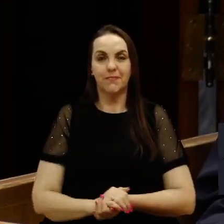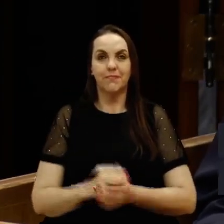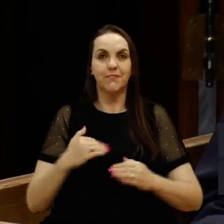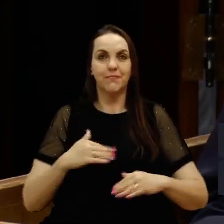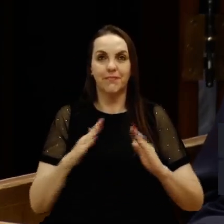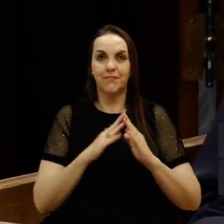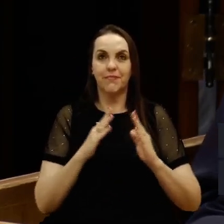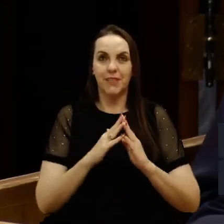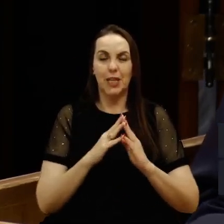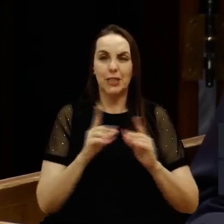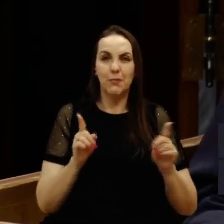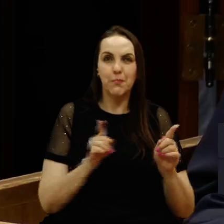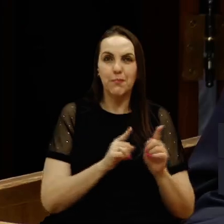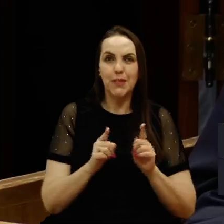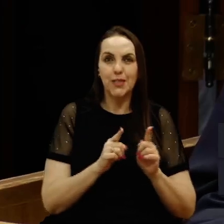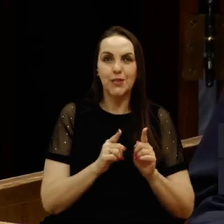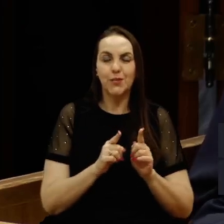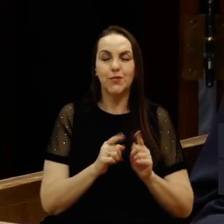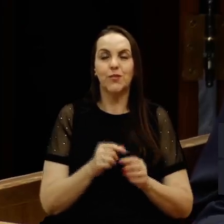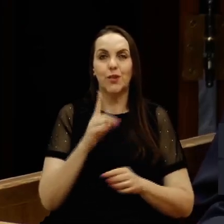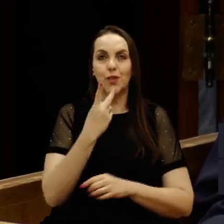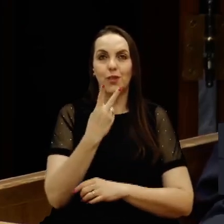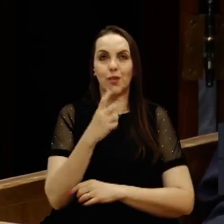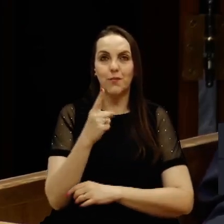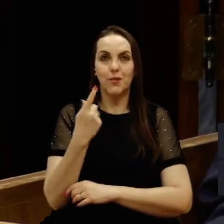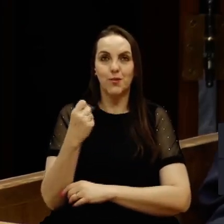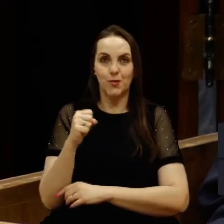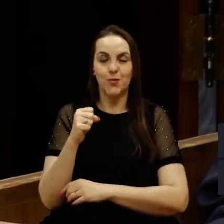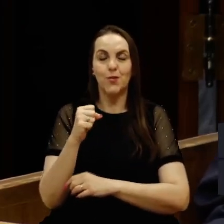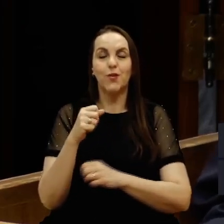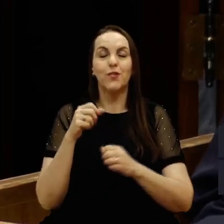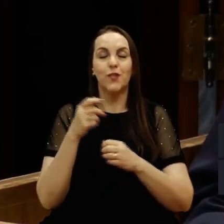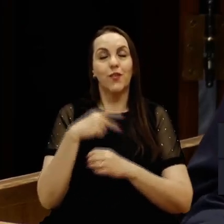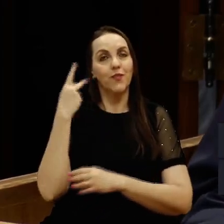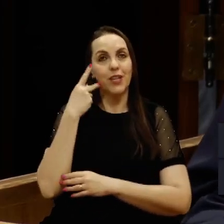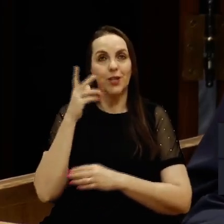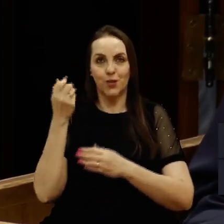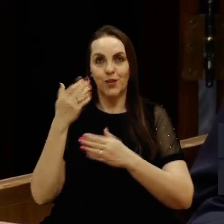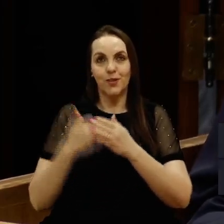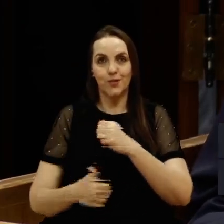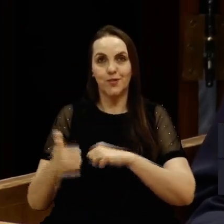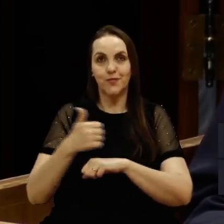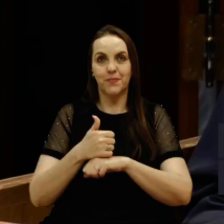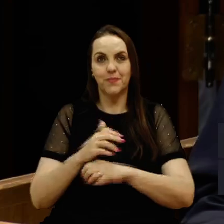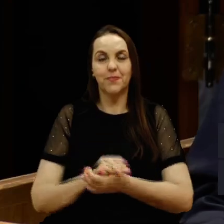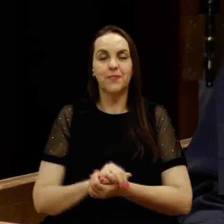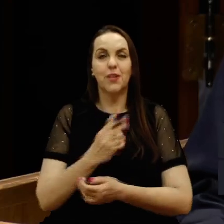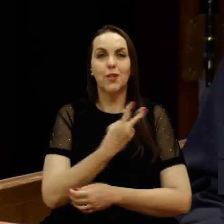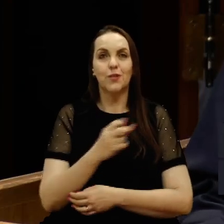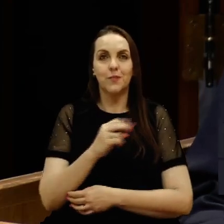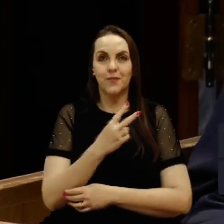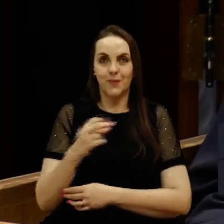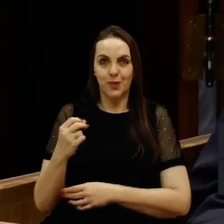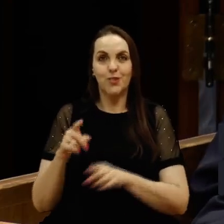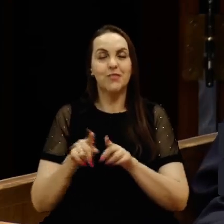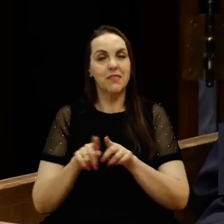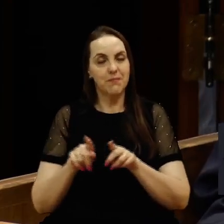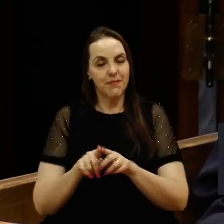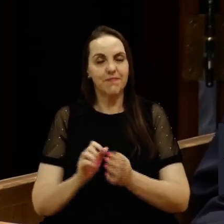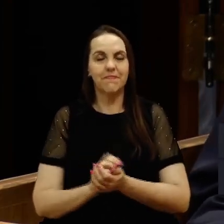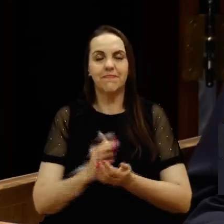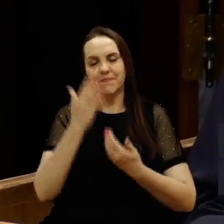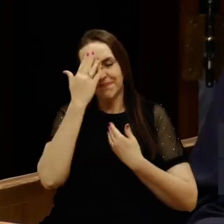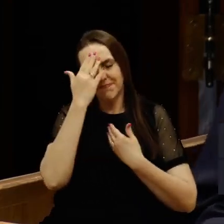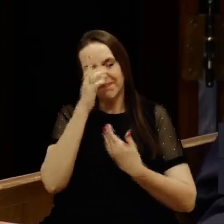período bem curto, em 2018, como vereador suplente, também em 2020, E graças